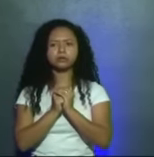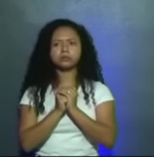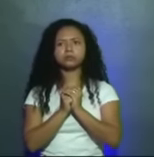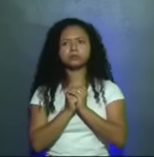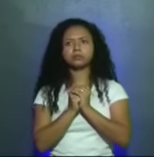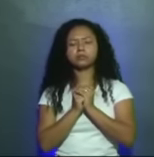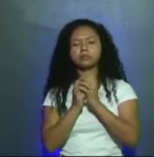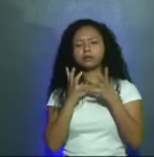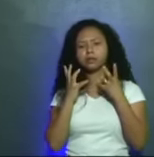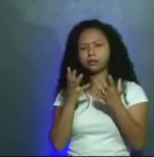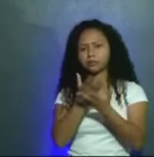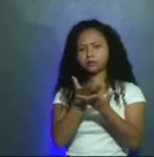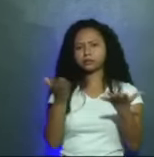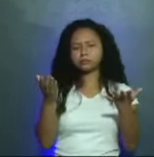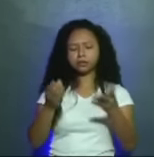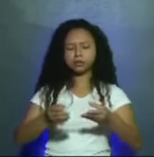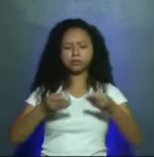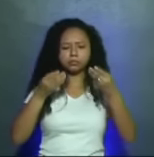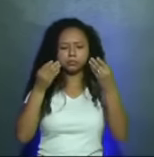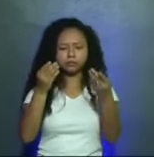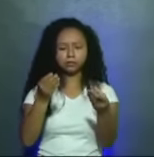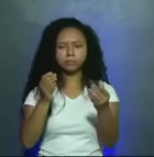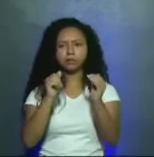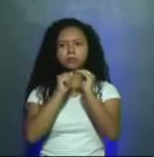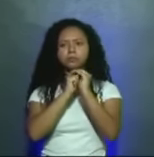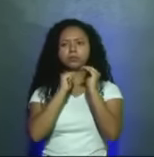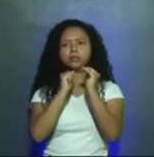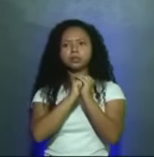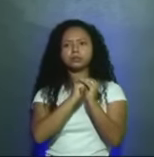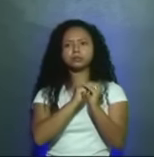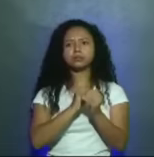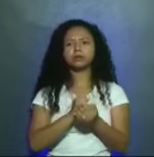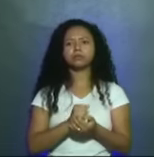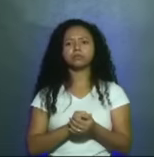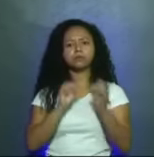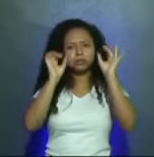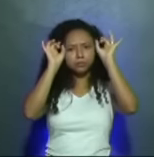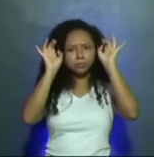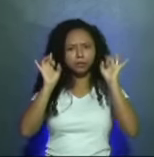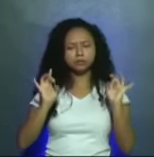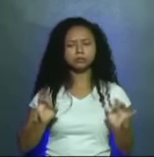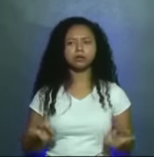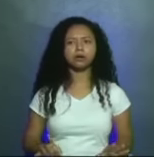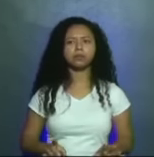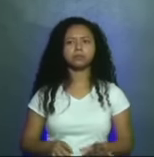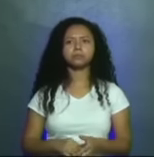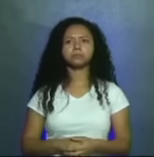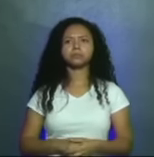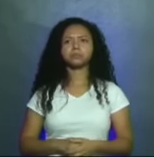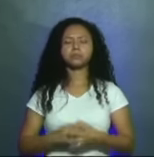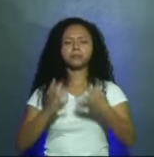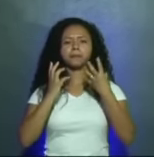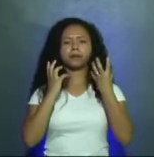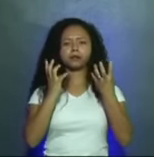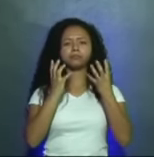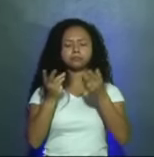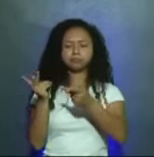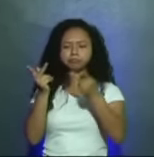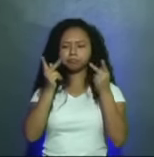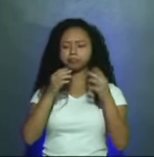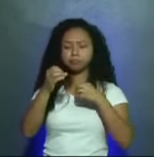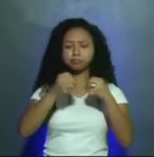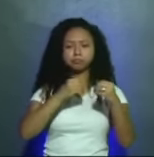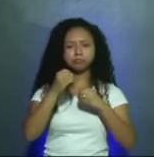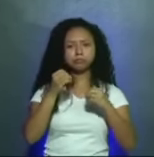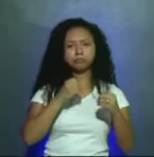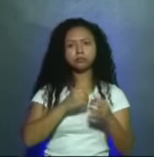específica. Então, todos que querem uma oração específica, podem vir aqui na frente. Quero convidar os obreiros, os voluntários